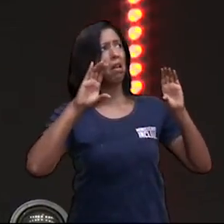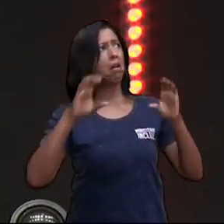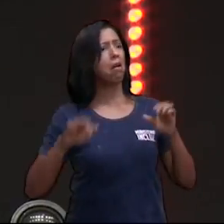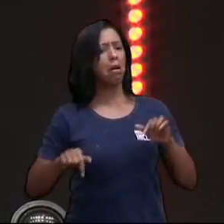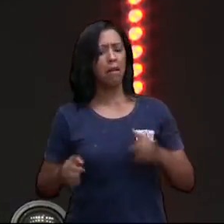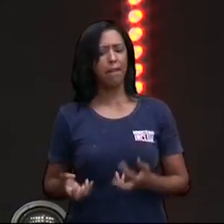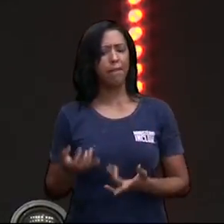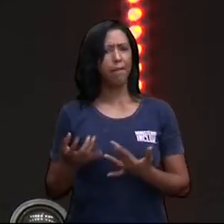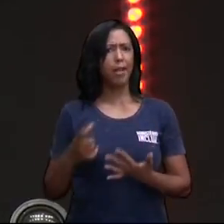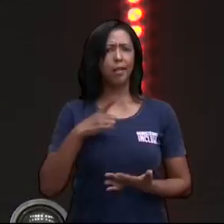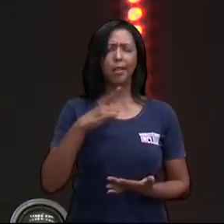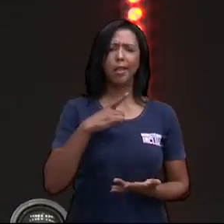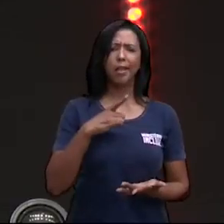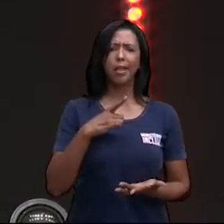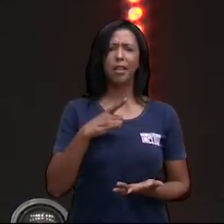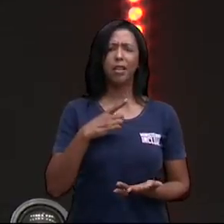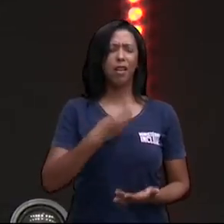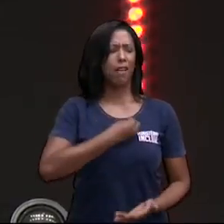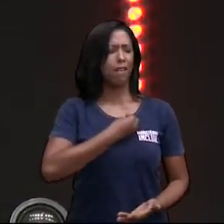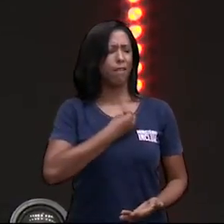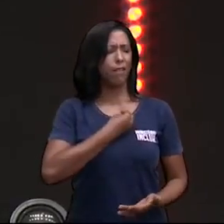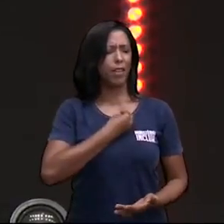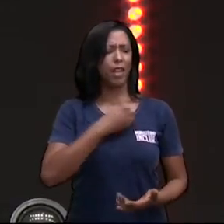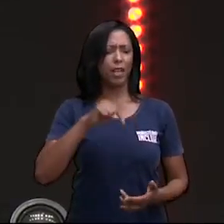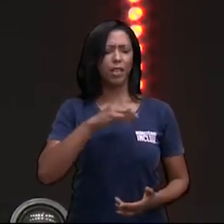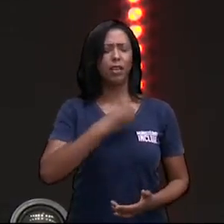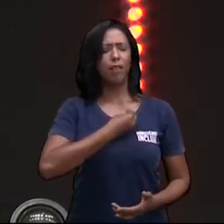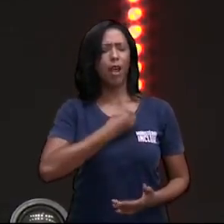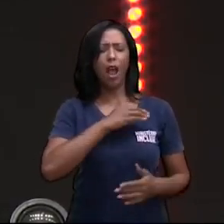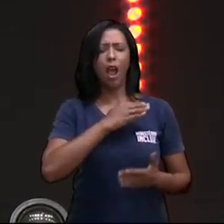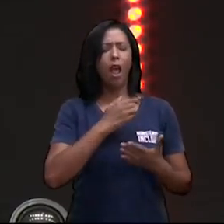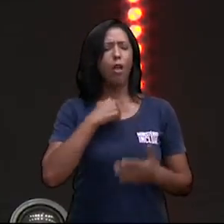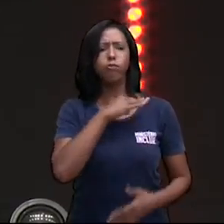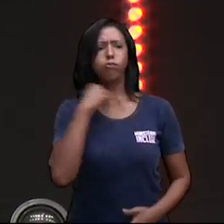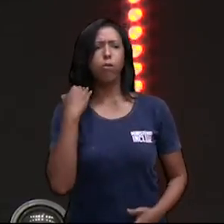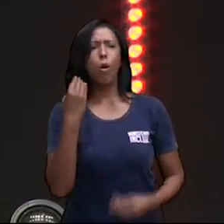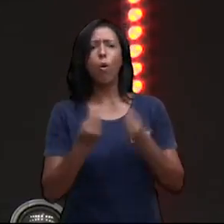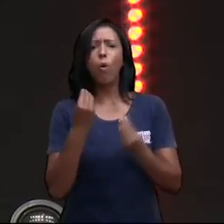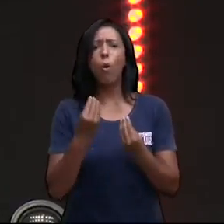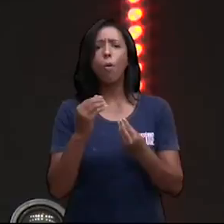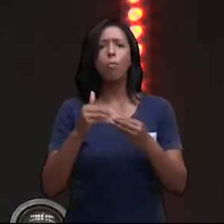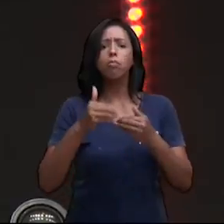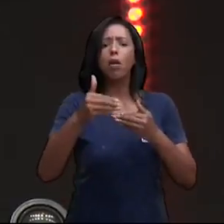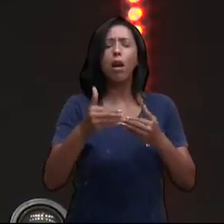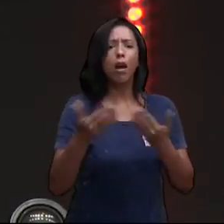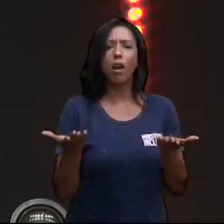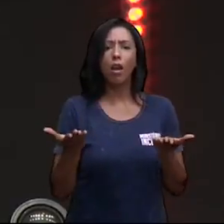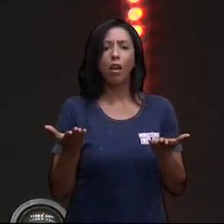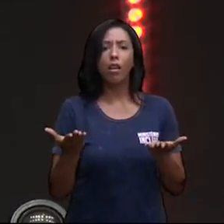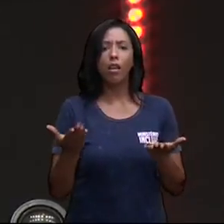inferno eu vou minha vida após a morte é como acreditar no que não vejo